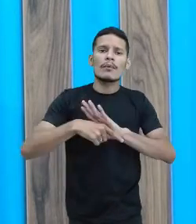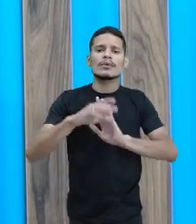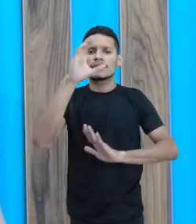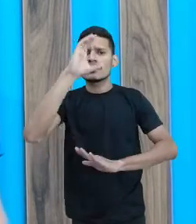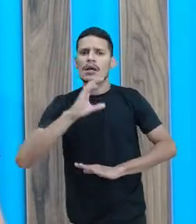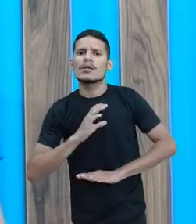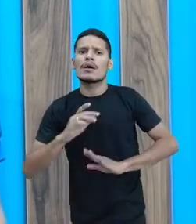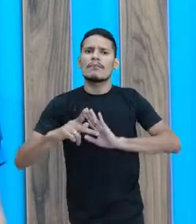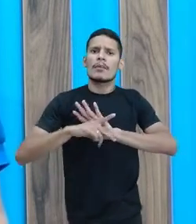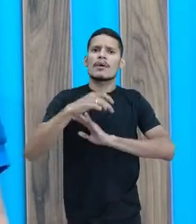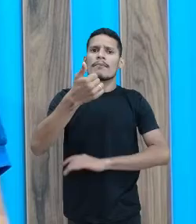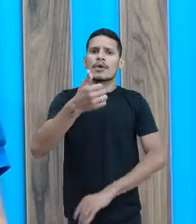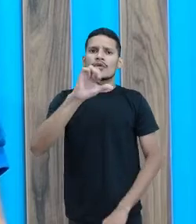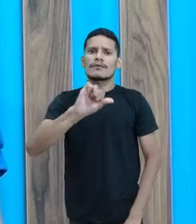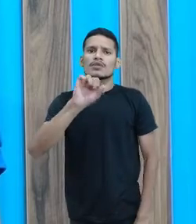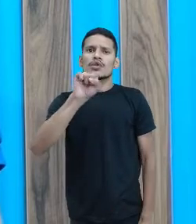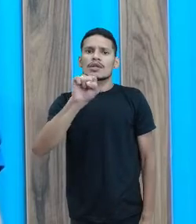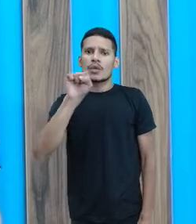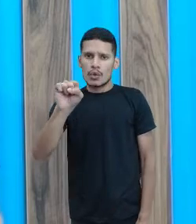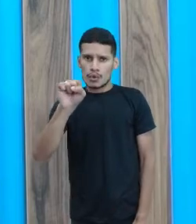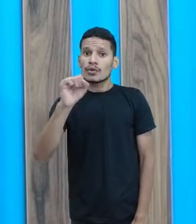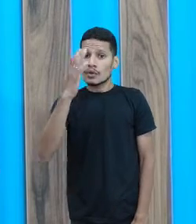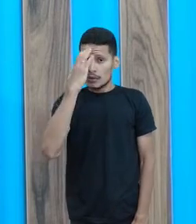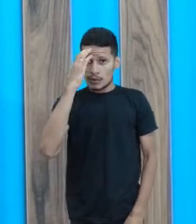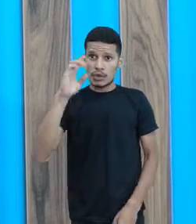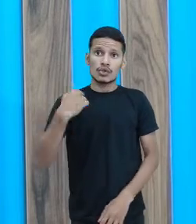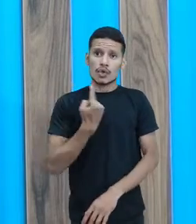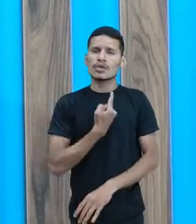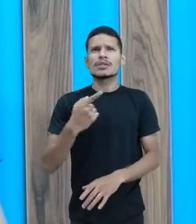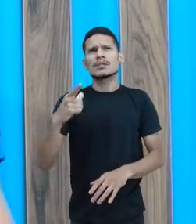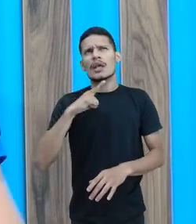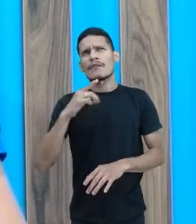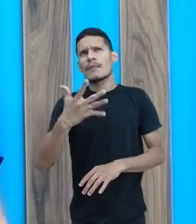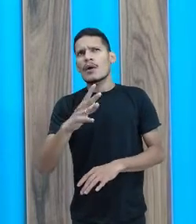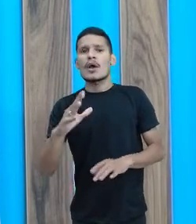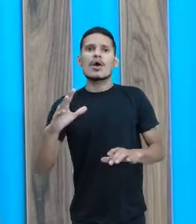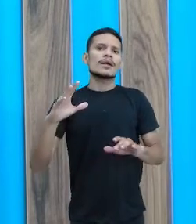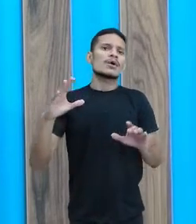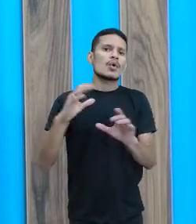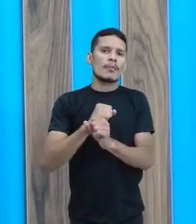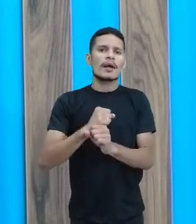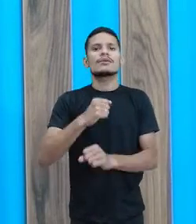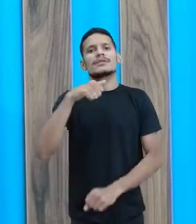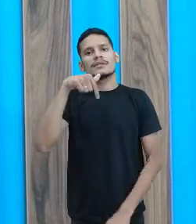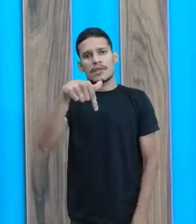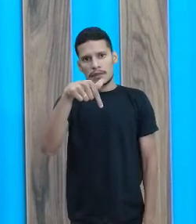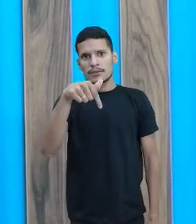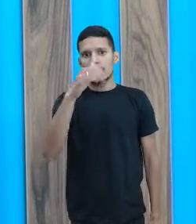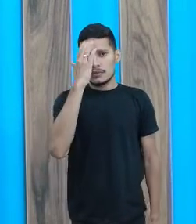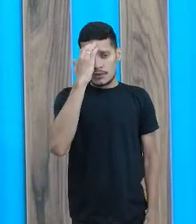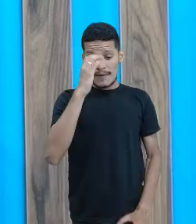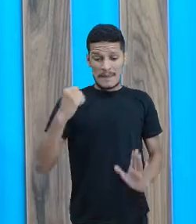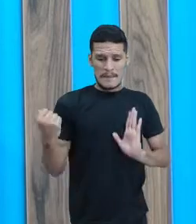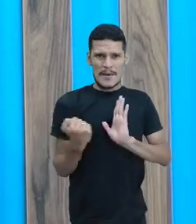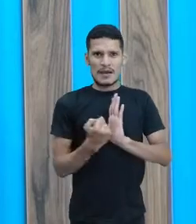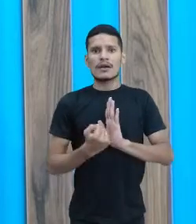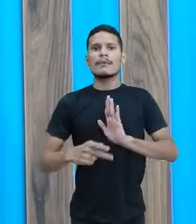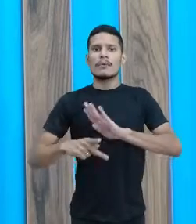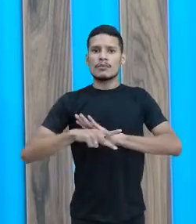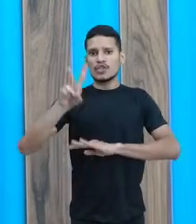de 1988, nós tivemos ao todo 7. Então, isso marca também um pouco dessa